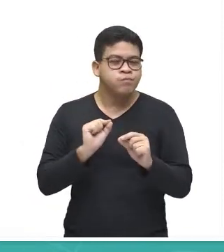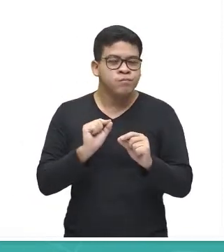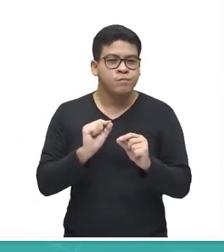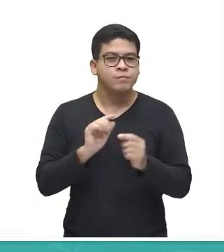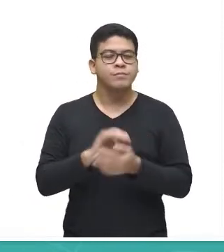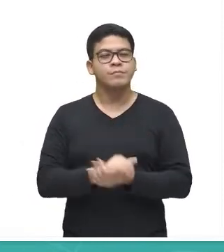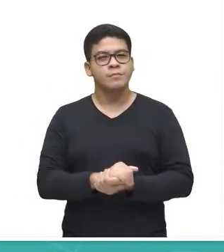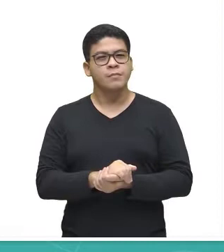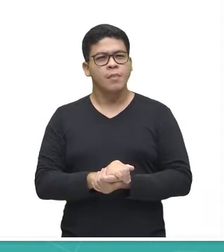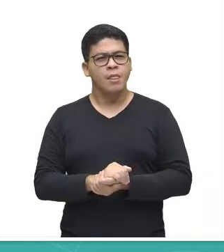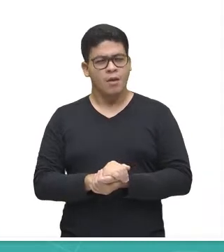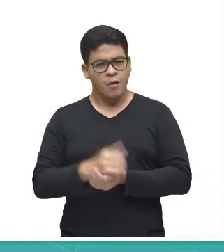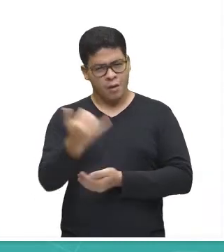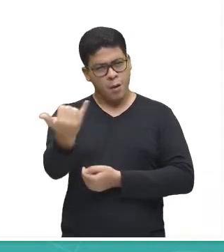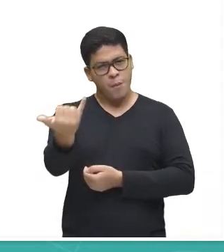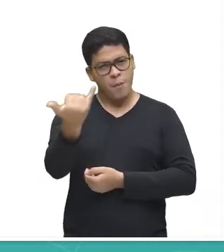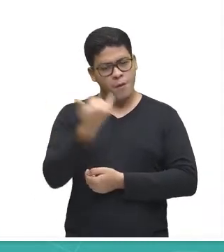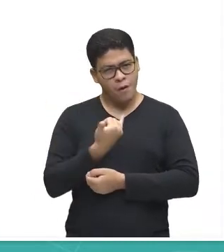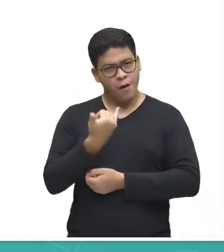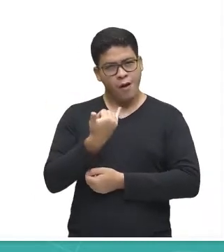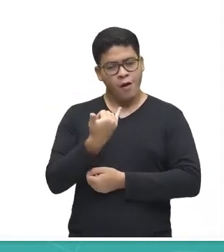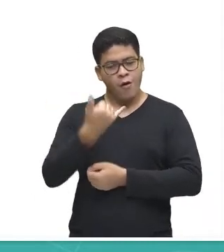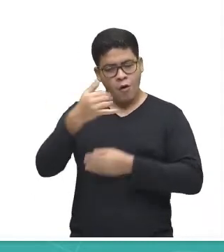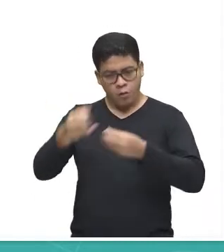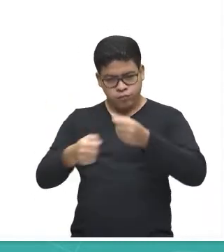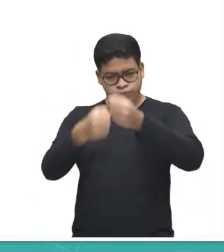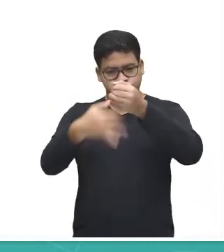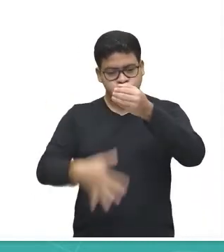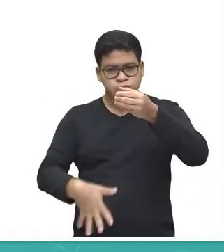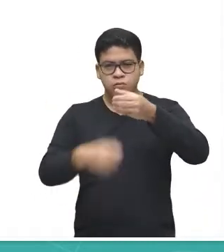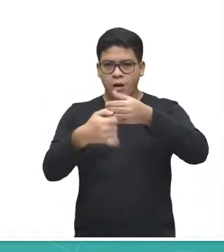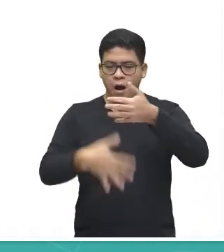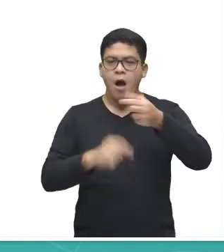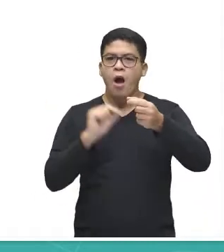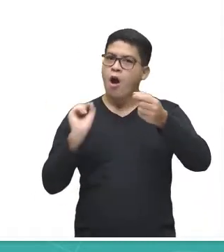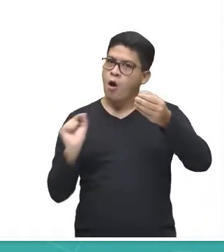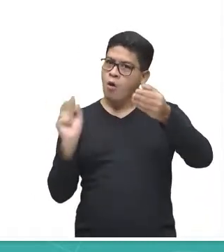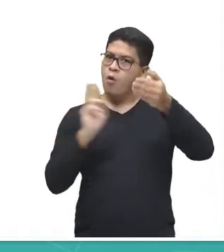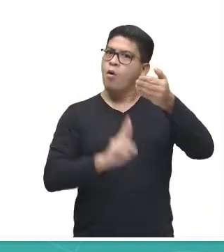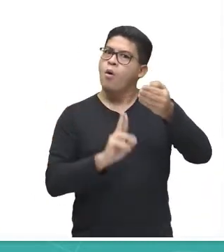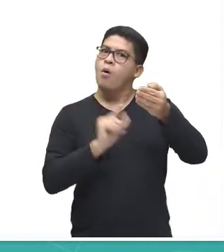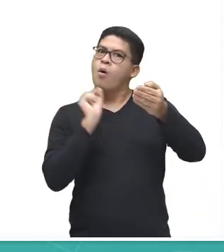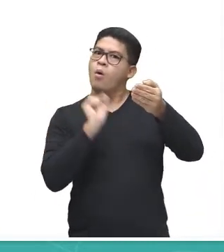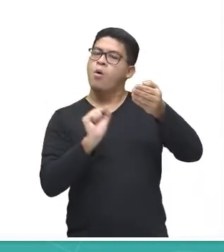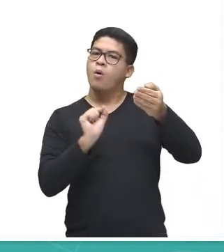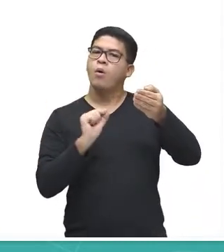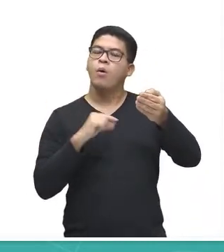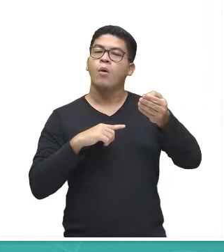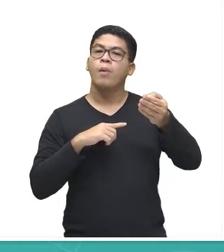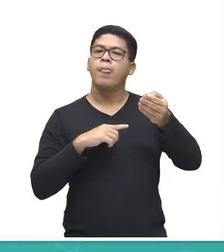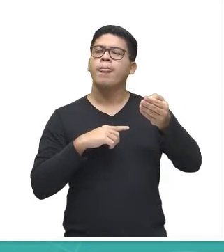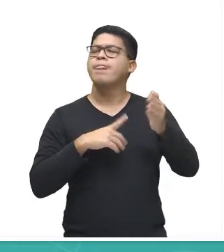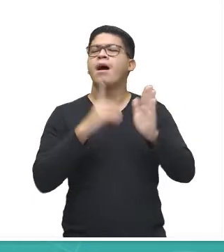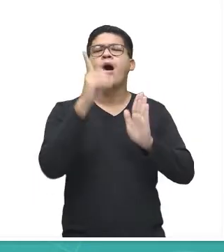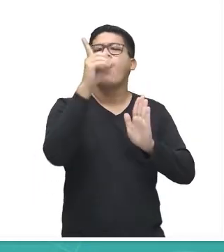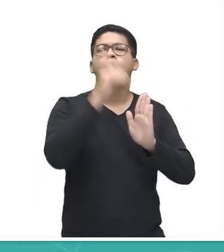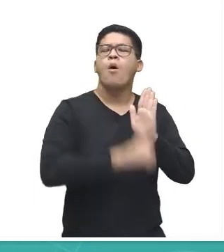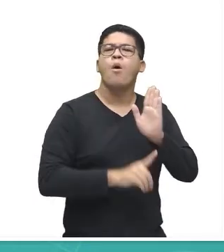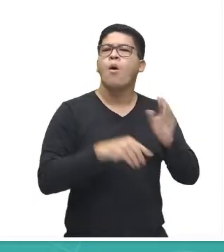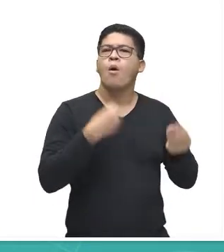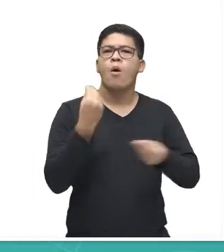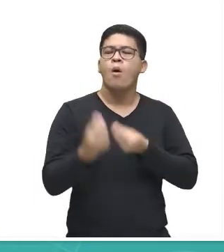Vocês poderiam me dizer, coloquem aí no chat, citar um direito da criança e